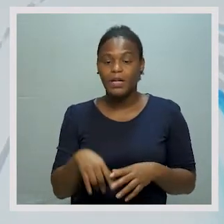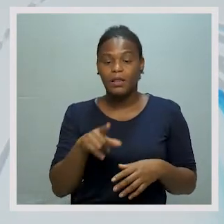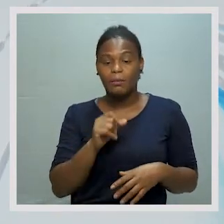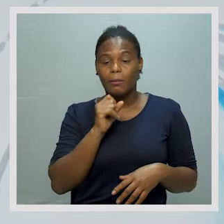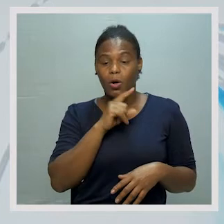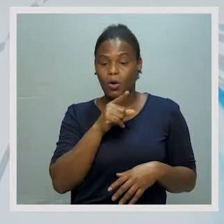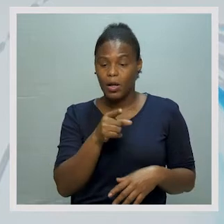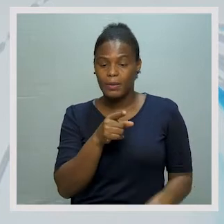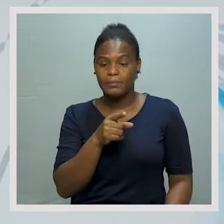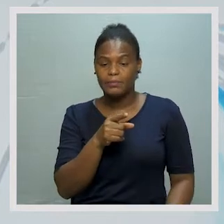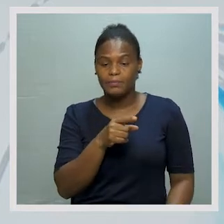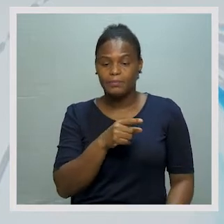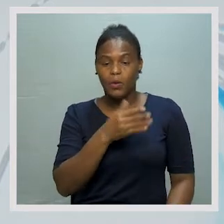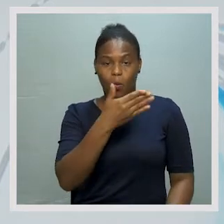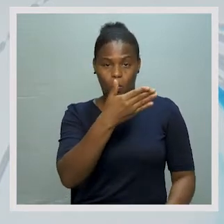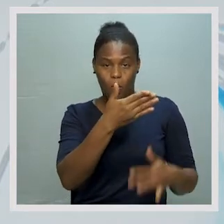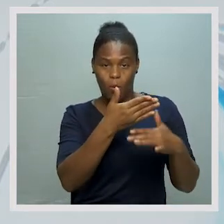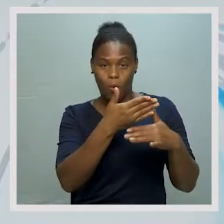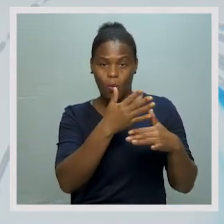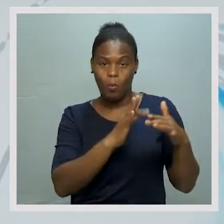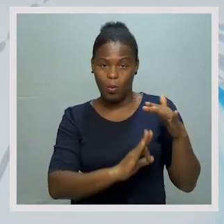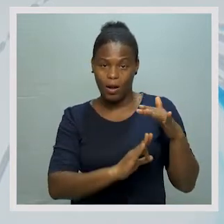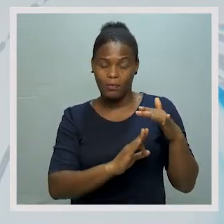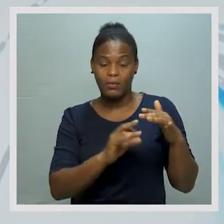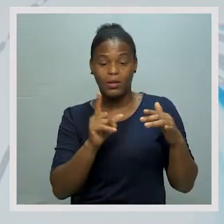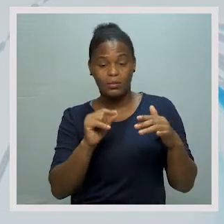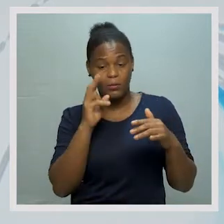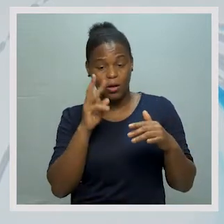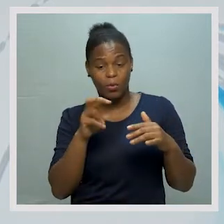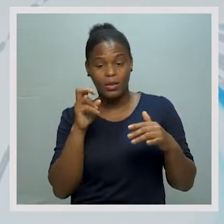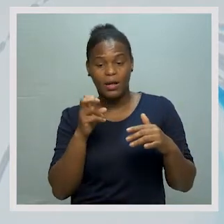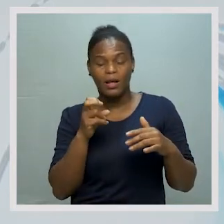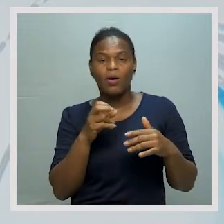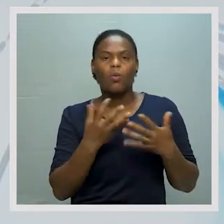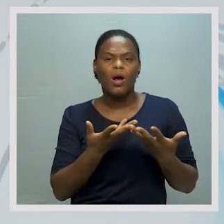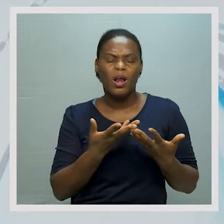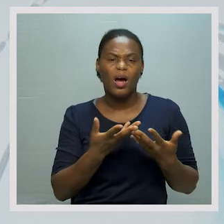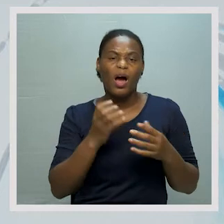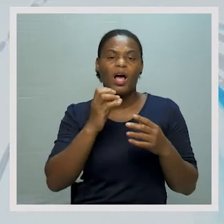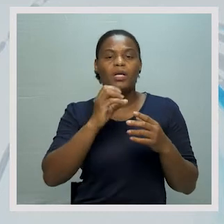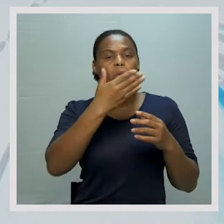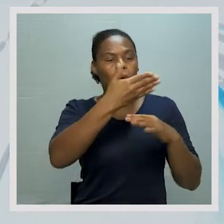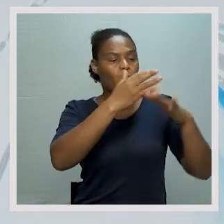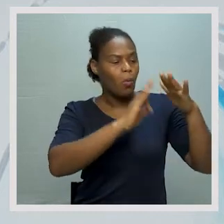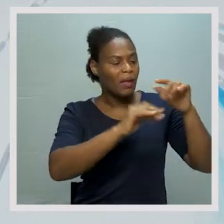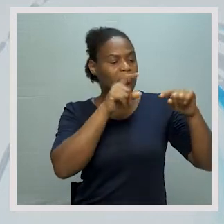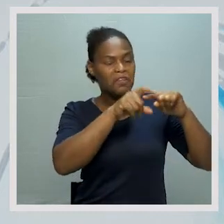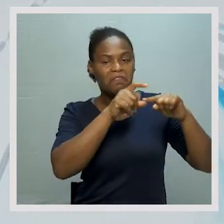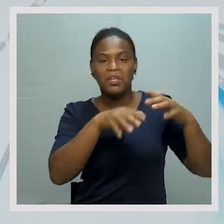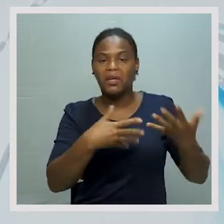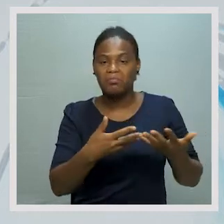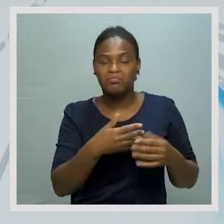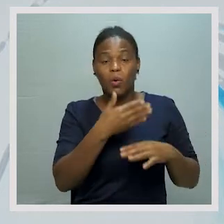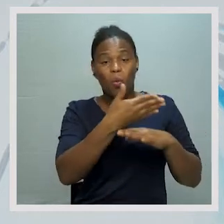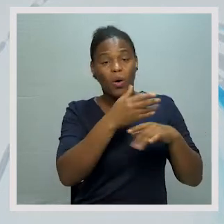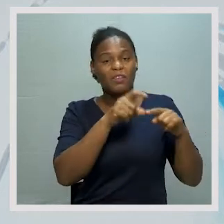podiam apanhar o número, a fração 1/4 e encontrar a sua dízima, que é fazendo a divisão. 1 a dividir